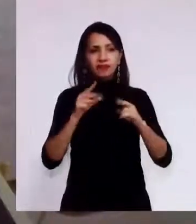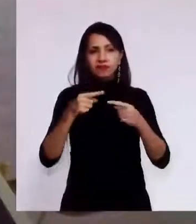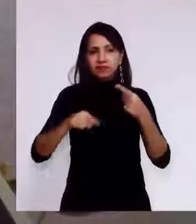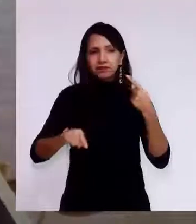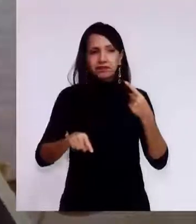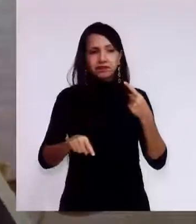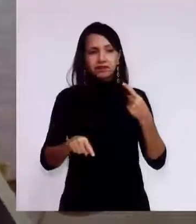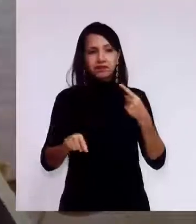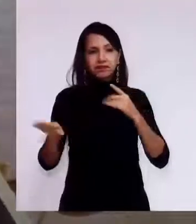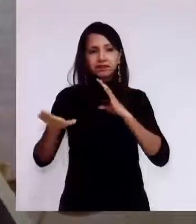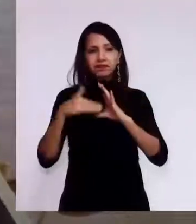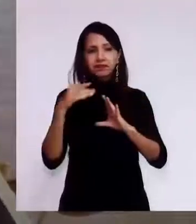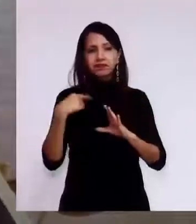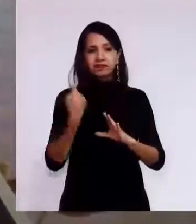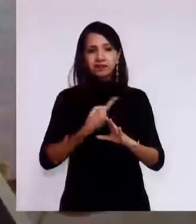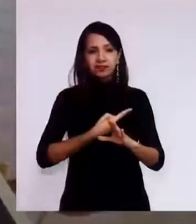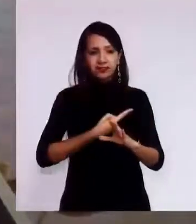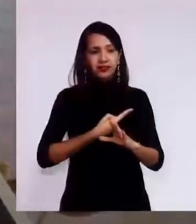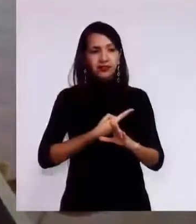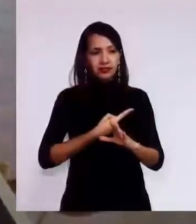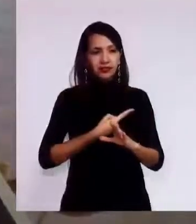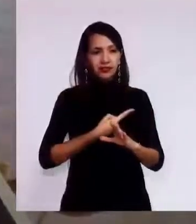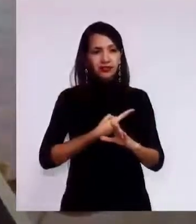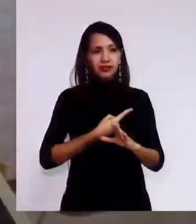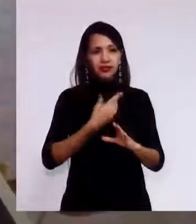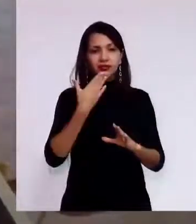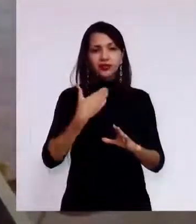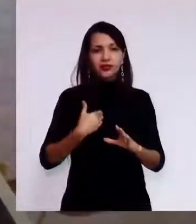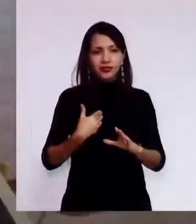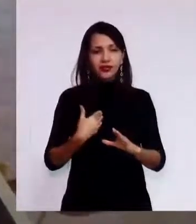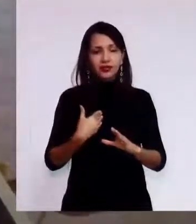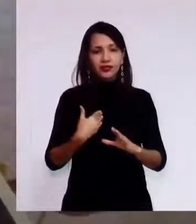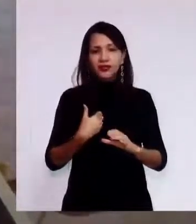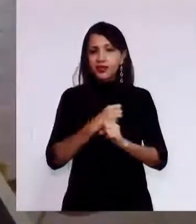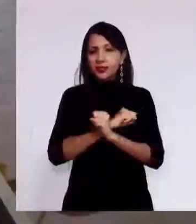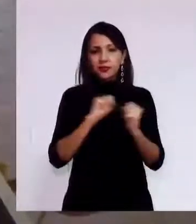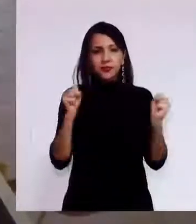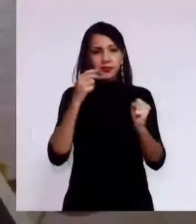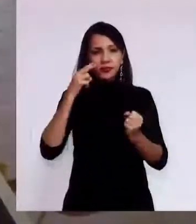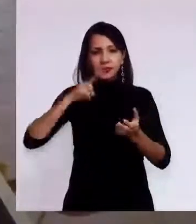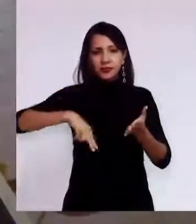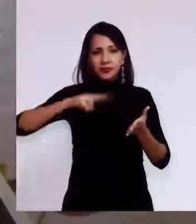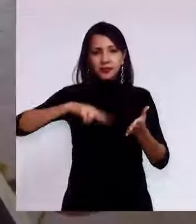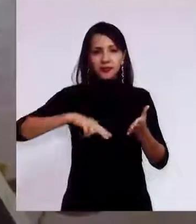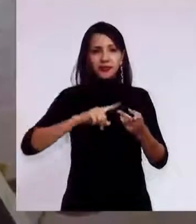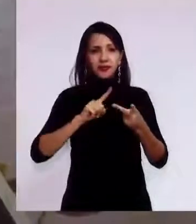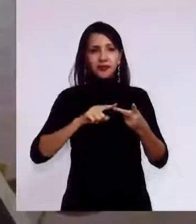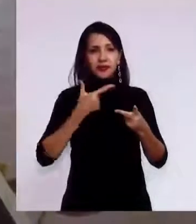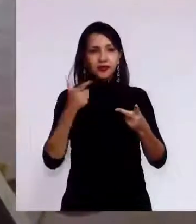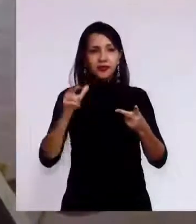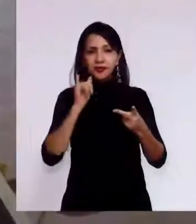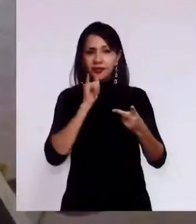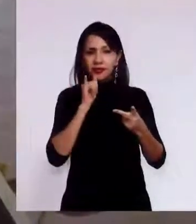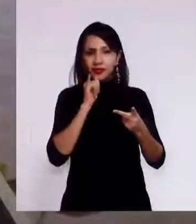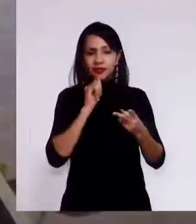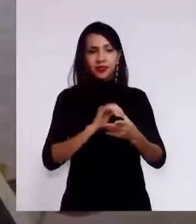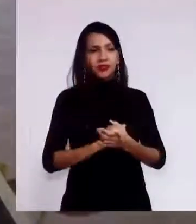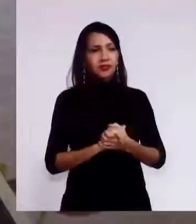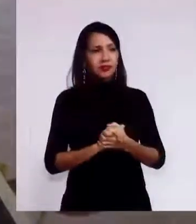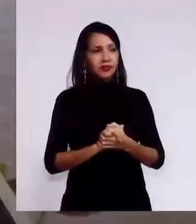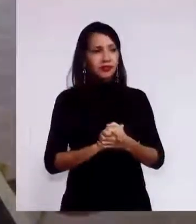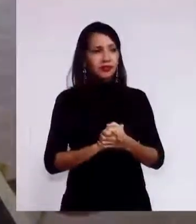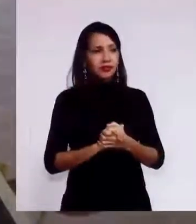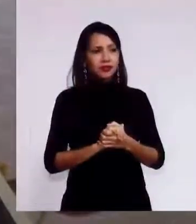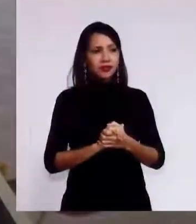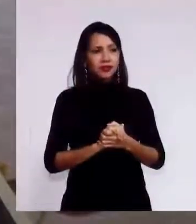Eles mandaram para a gente uma notificação que é impossível ler. Quer um outro exemplo? Dei só